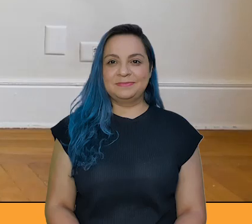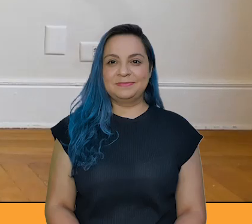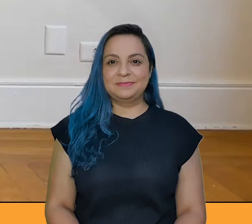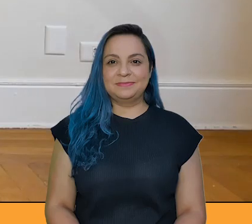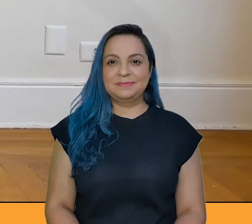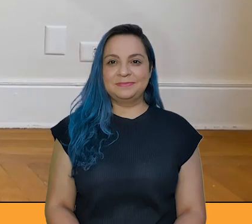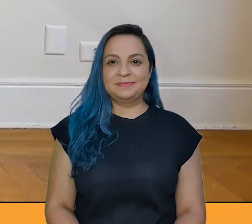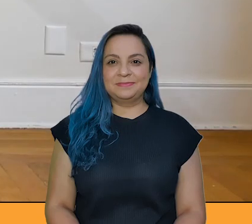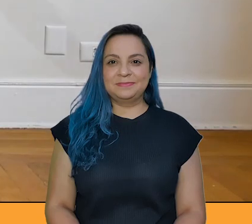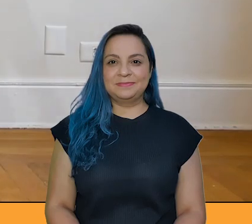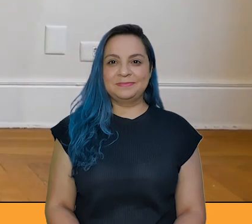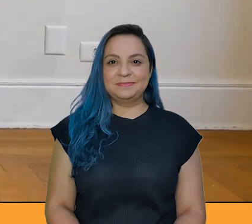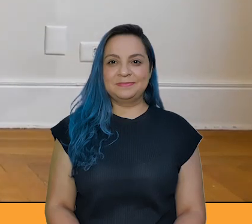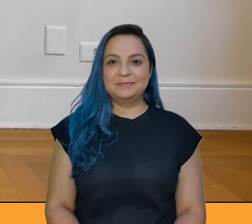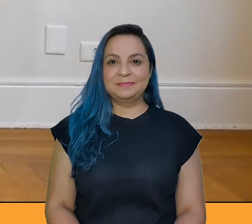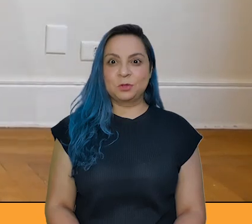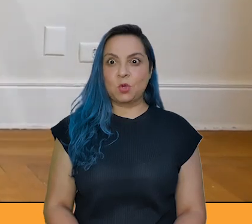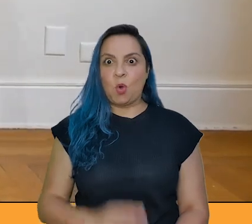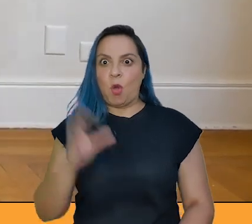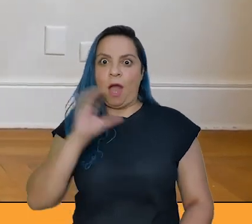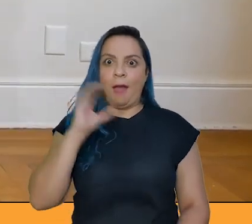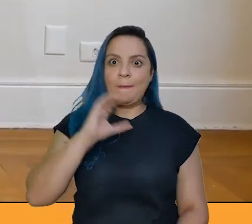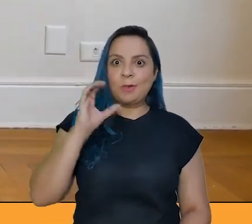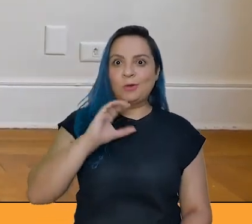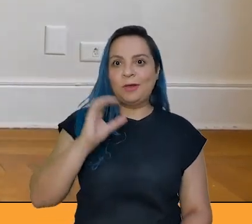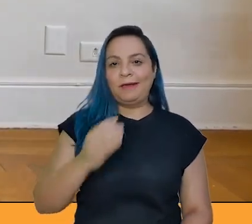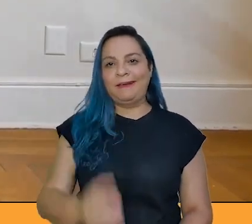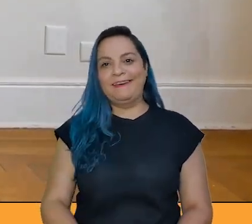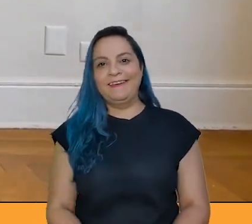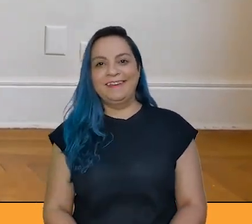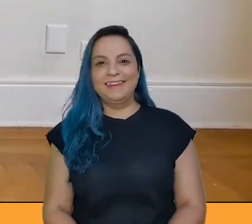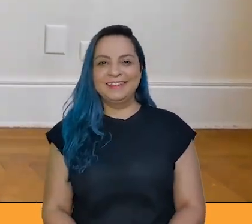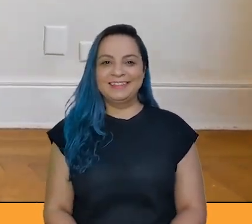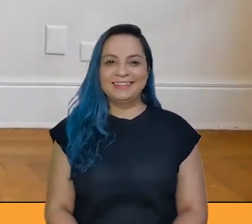Faz movimentos circulares rápidos Ou com os super membros inferiores.